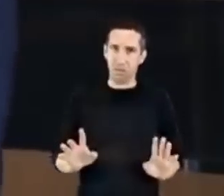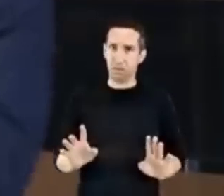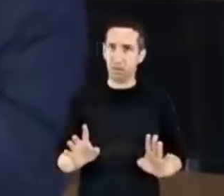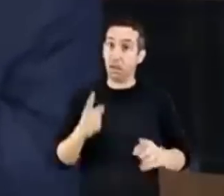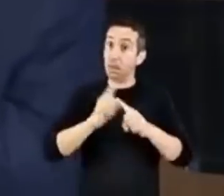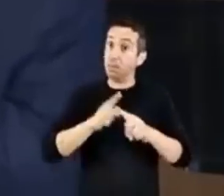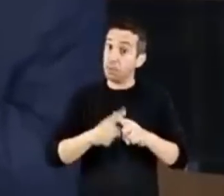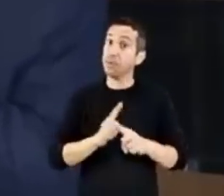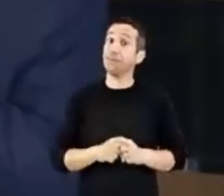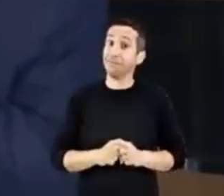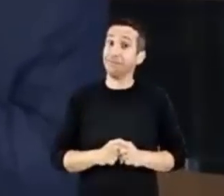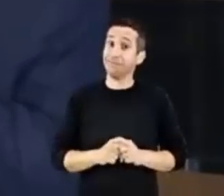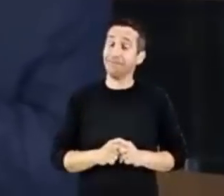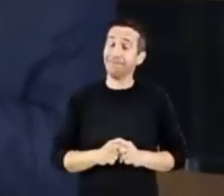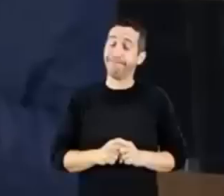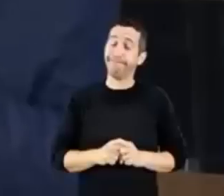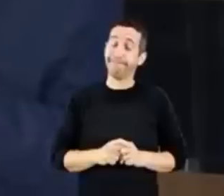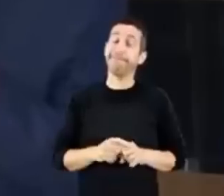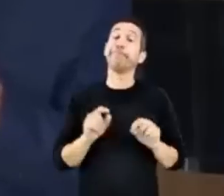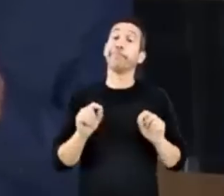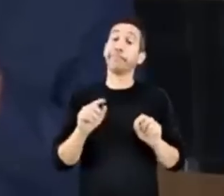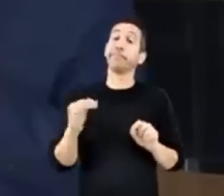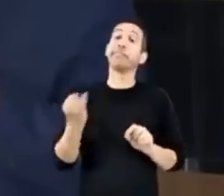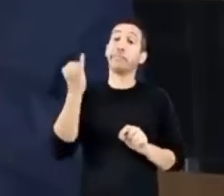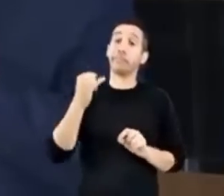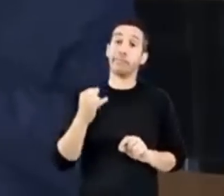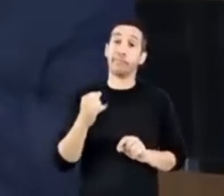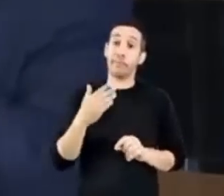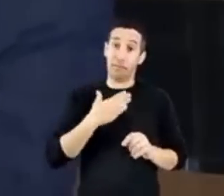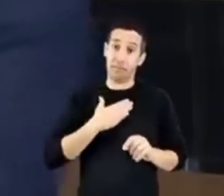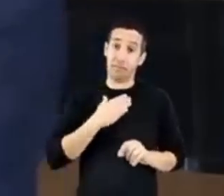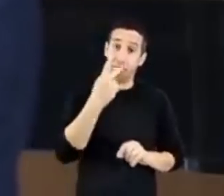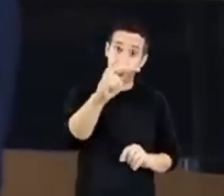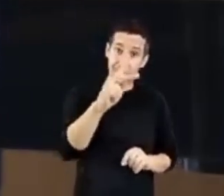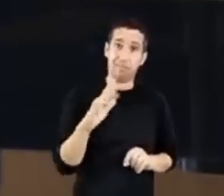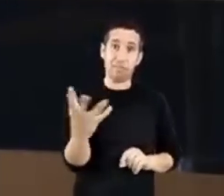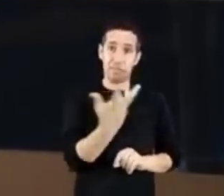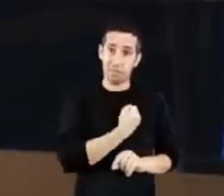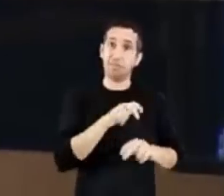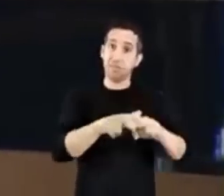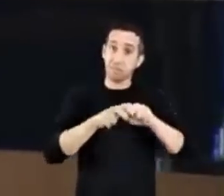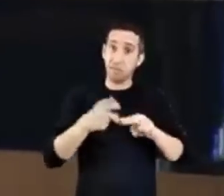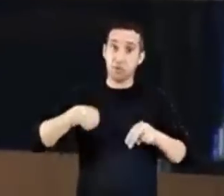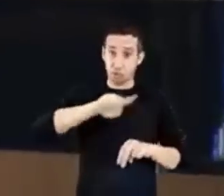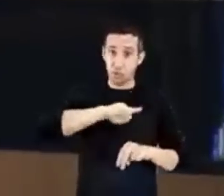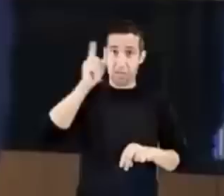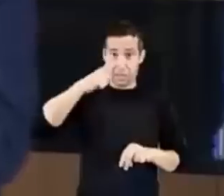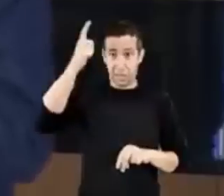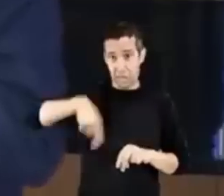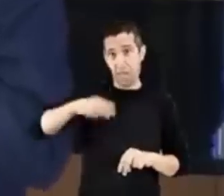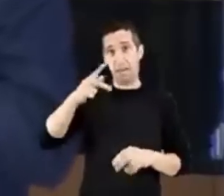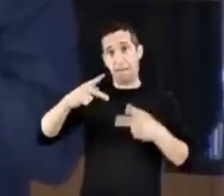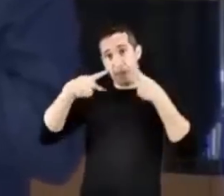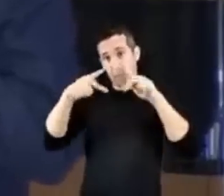jogo é realmente a nossa salvação e por isso é nosso pregadores e os irmãos todos que são cristãos também que